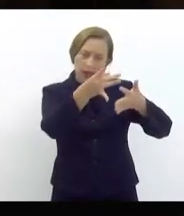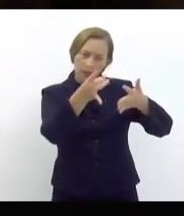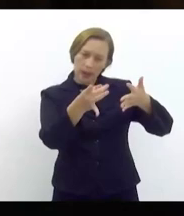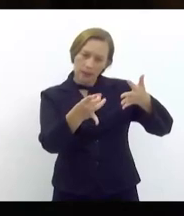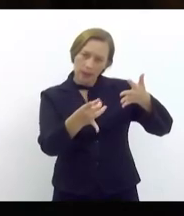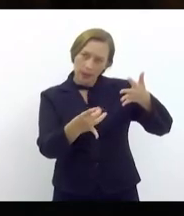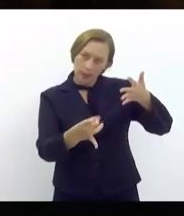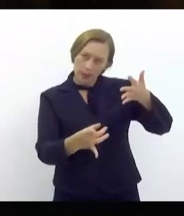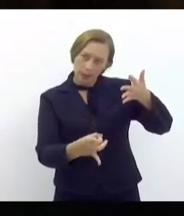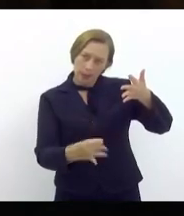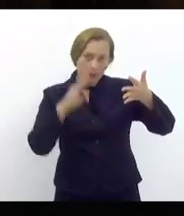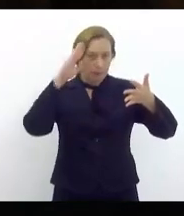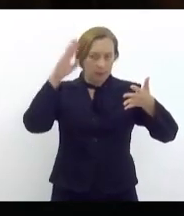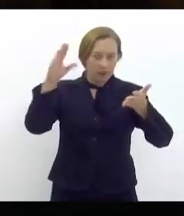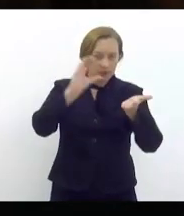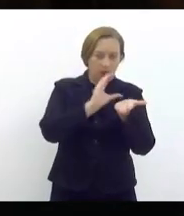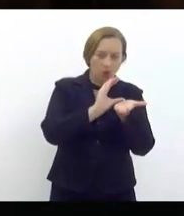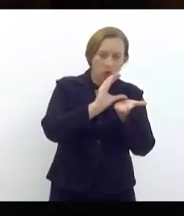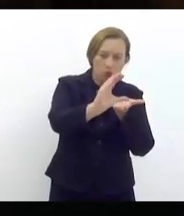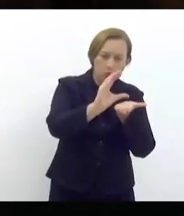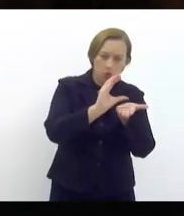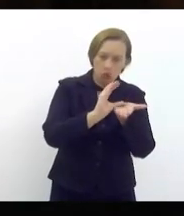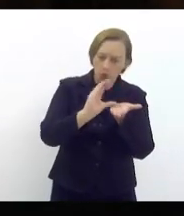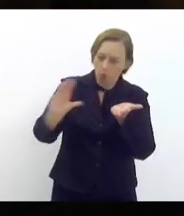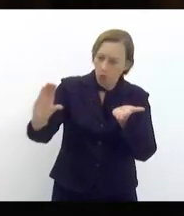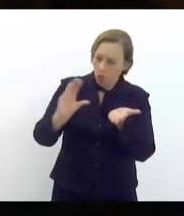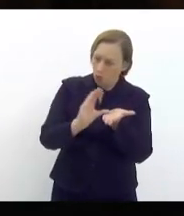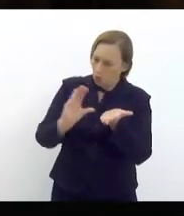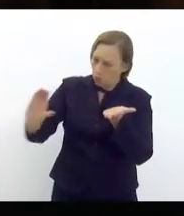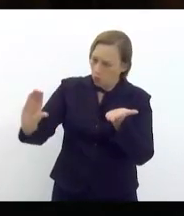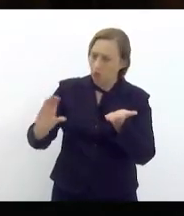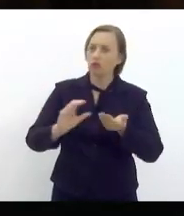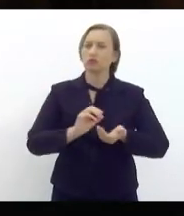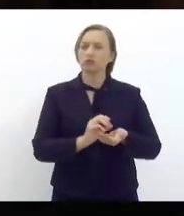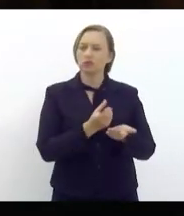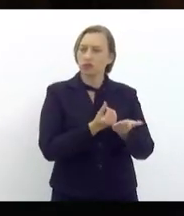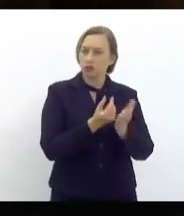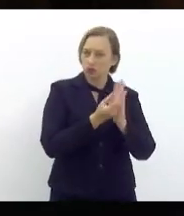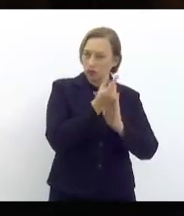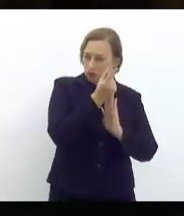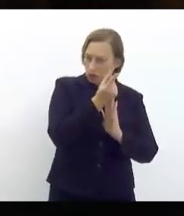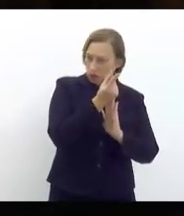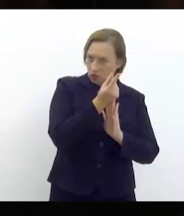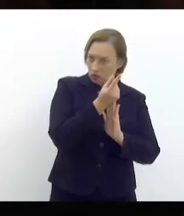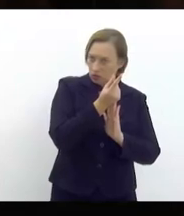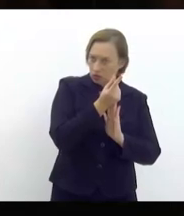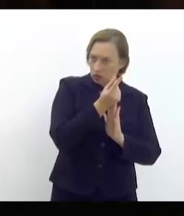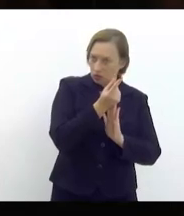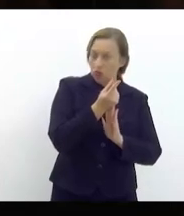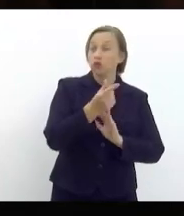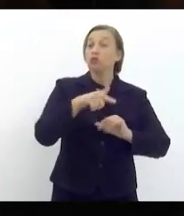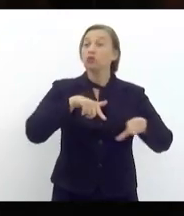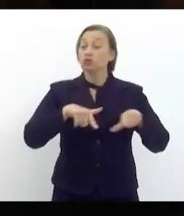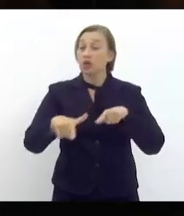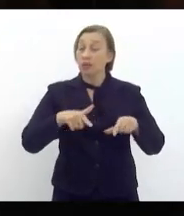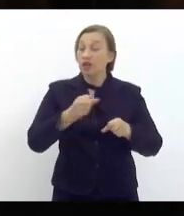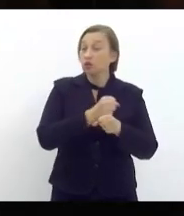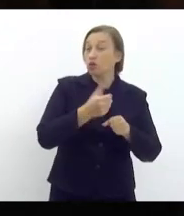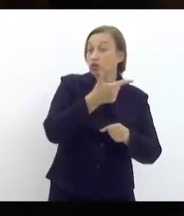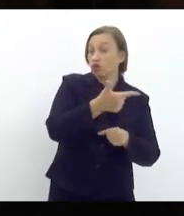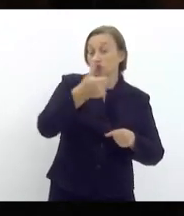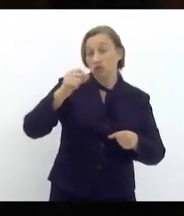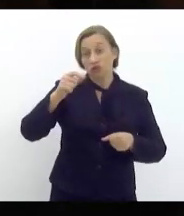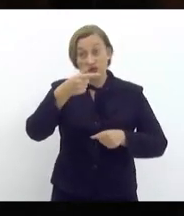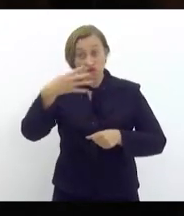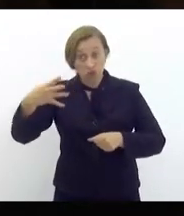a alocação desses recursos disponíveis para o orçamento em perspectiva do exercício de 2024 fazer